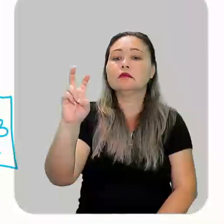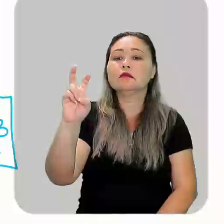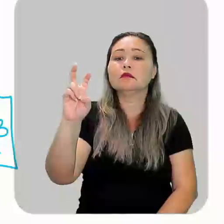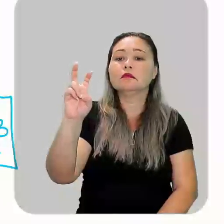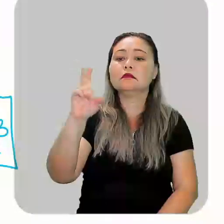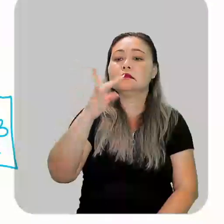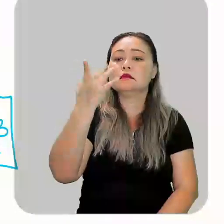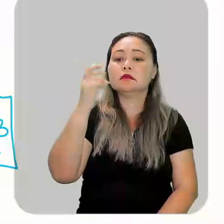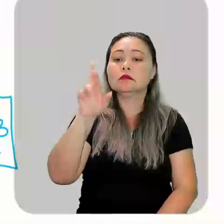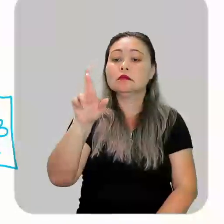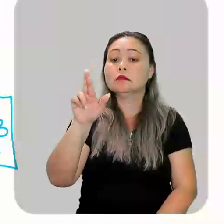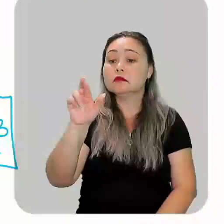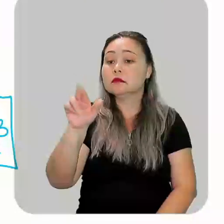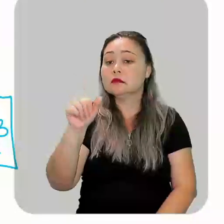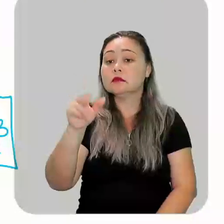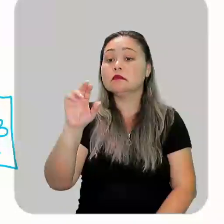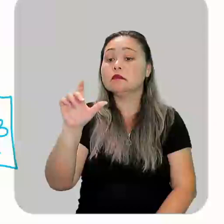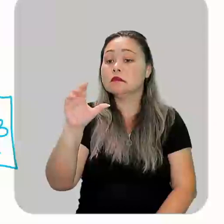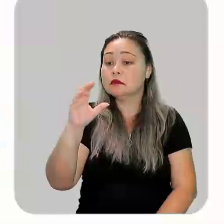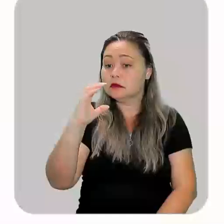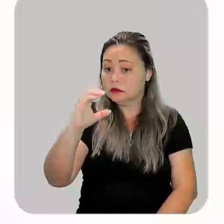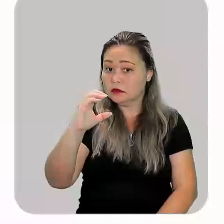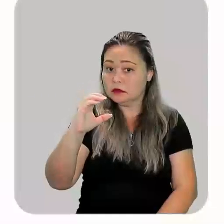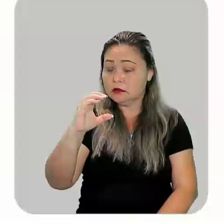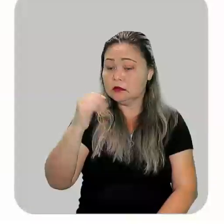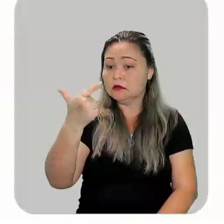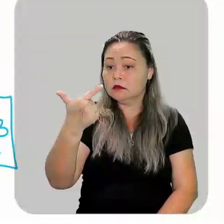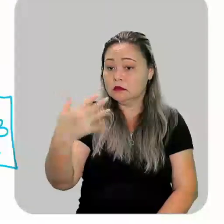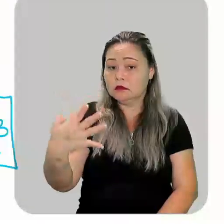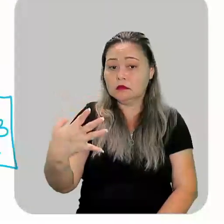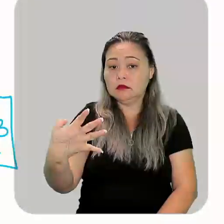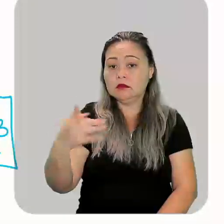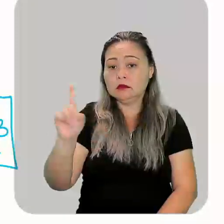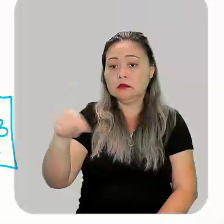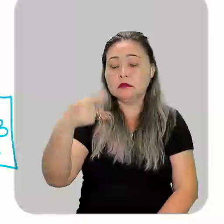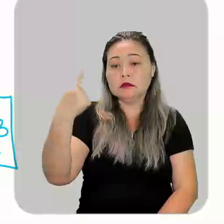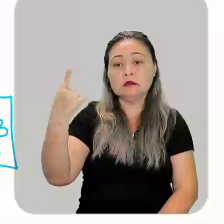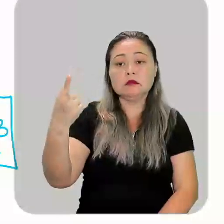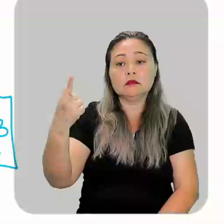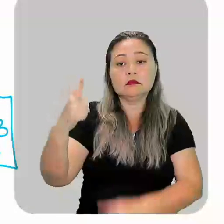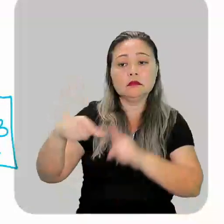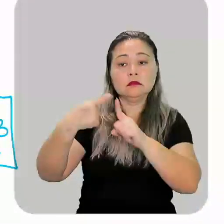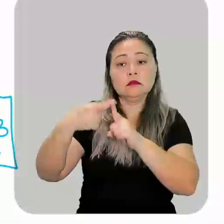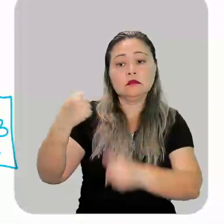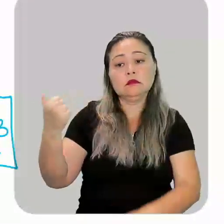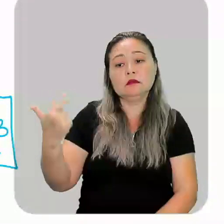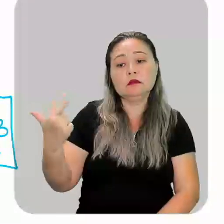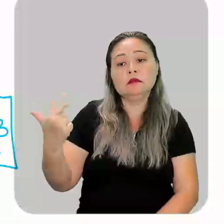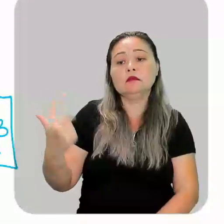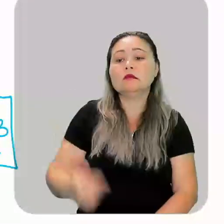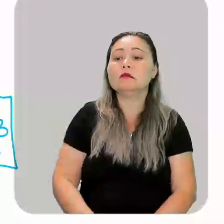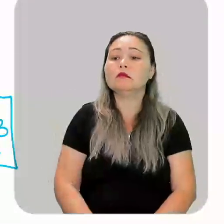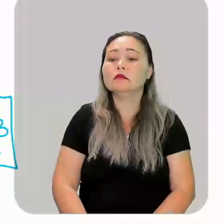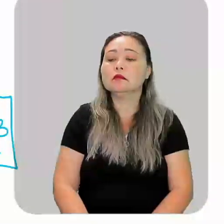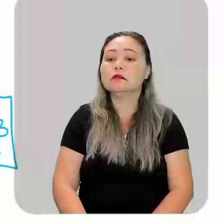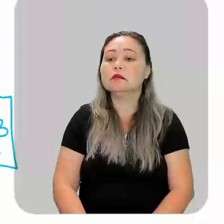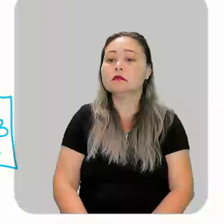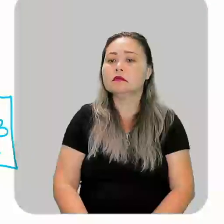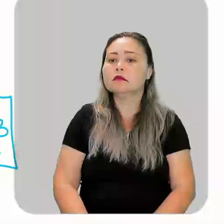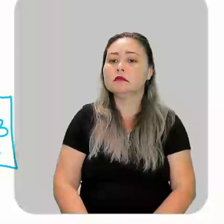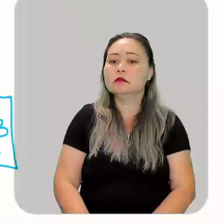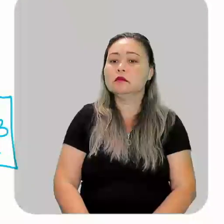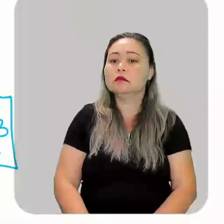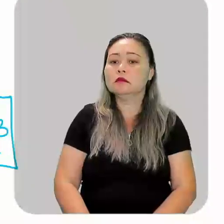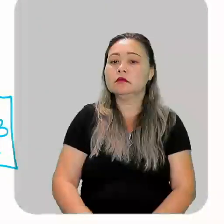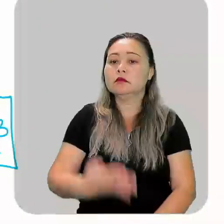refri, eu não sei. Não sei. O dos cubos deu? 24. 24 e o O outro deu 12. Deu 12, né? 36, né?